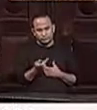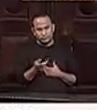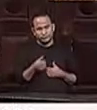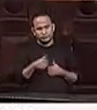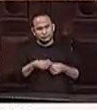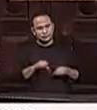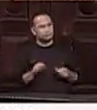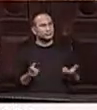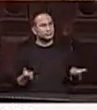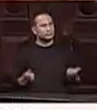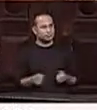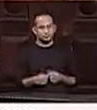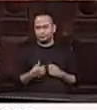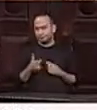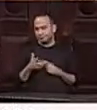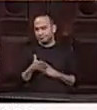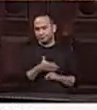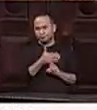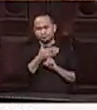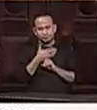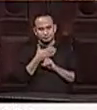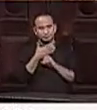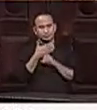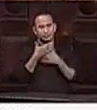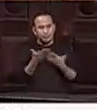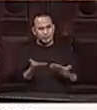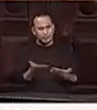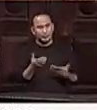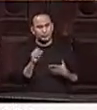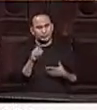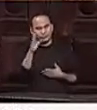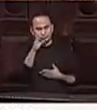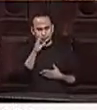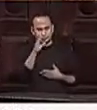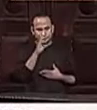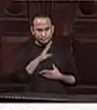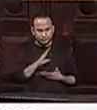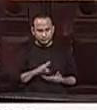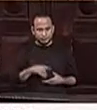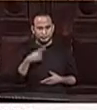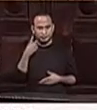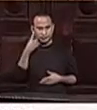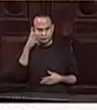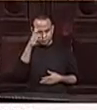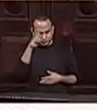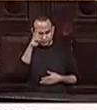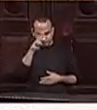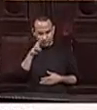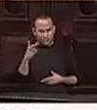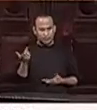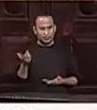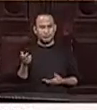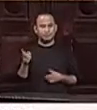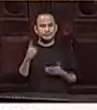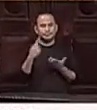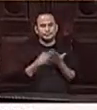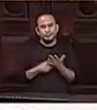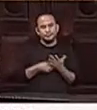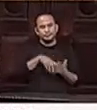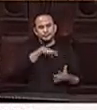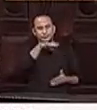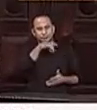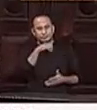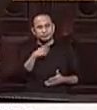situação de absoluta desproteção. Esse que foi, infelizmente, para o Brasil e para a nossa história, uma mancha inapagável. O maior